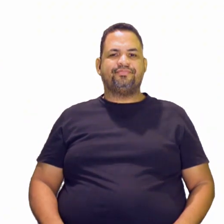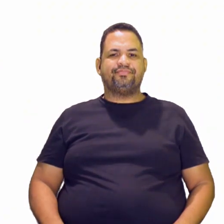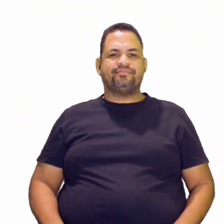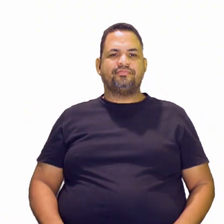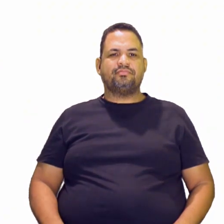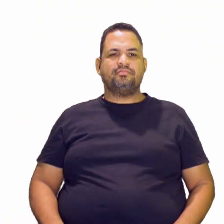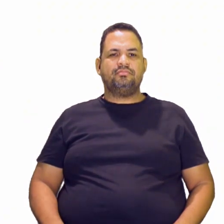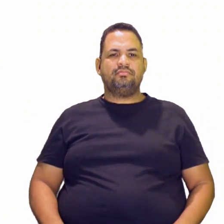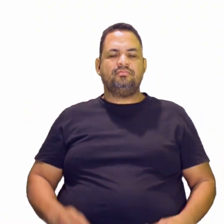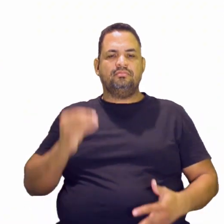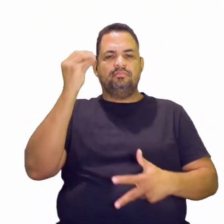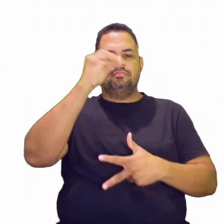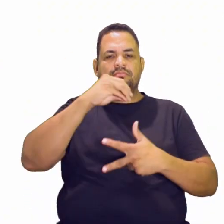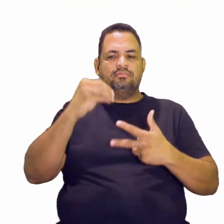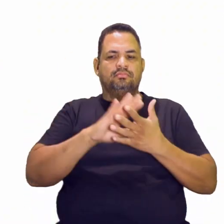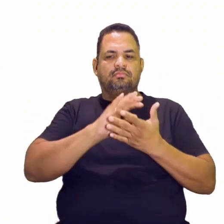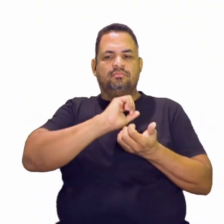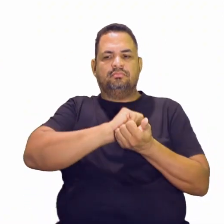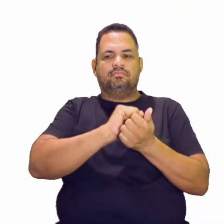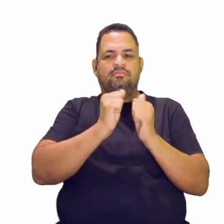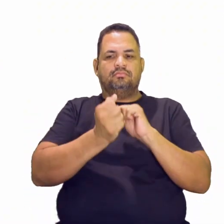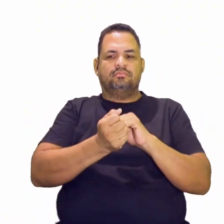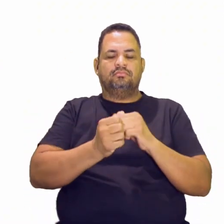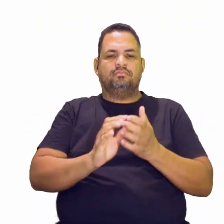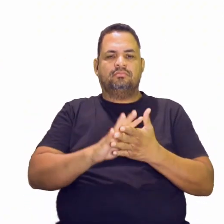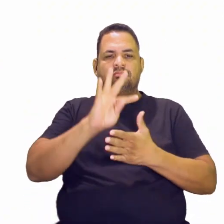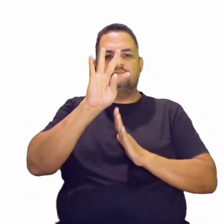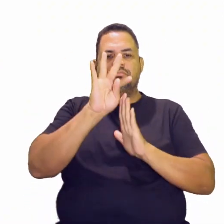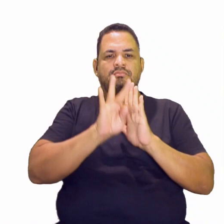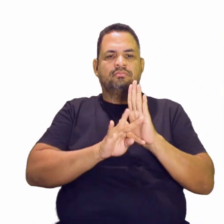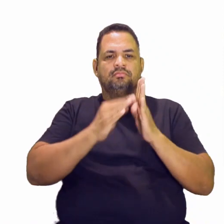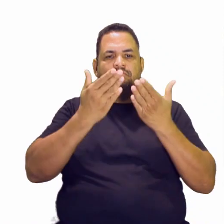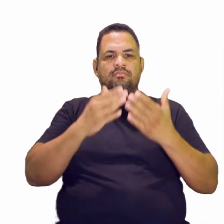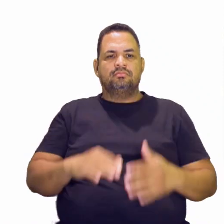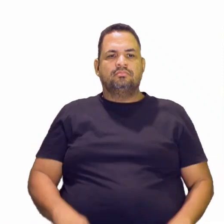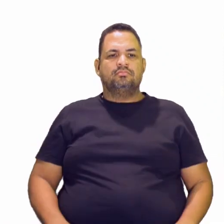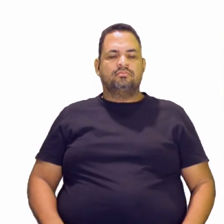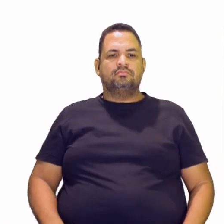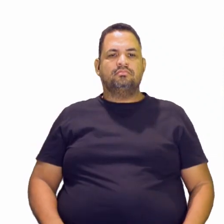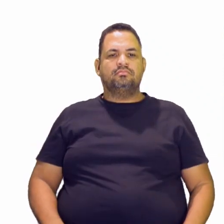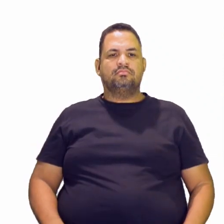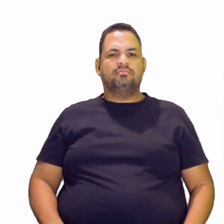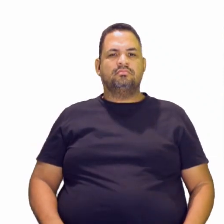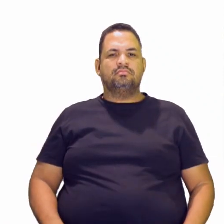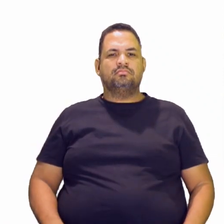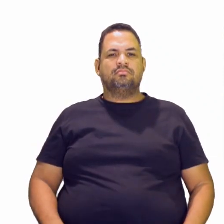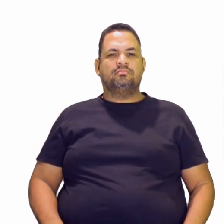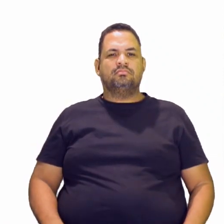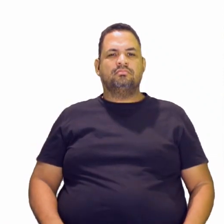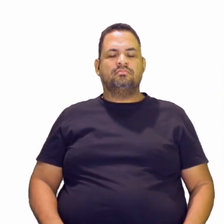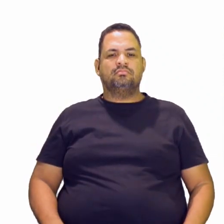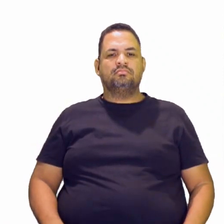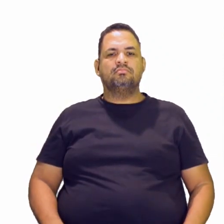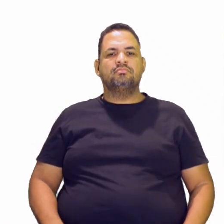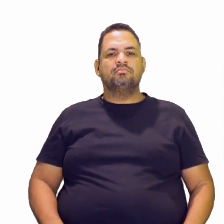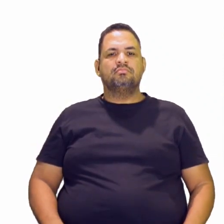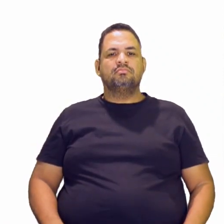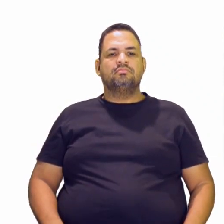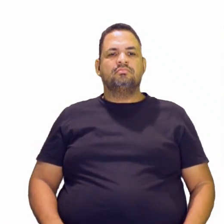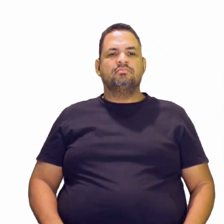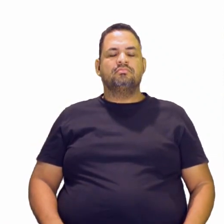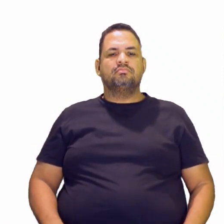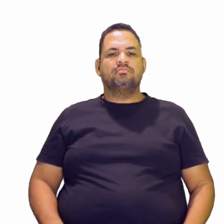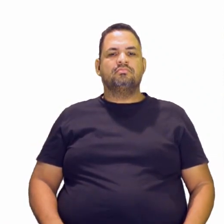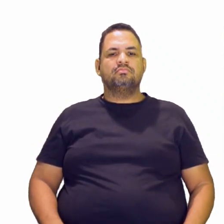do Enem, adaptada. Então, é um texto grande. Vamos fazer aqui a leitura, entender um pouco sobre o que a questão está